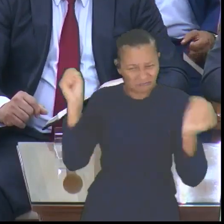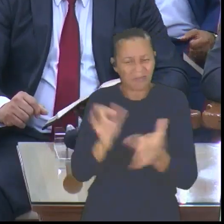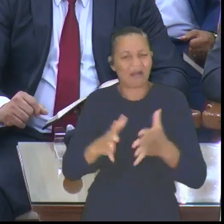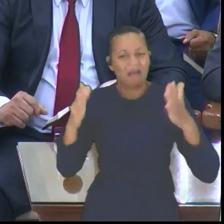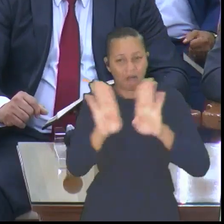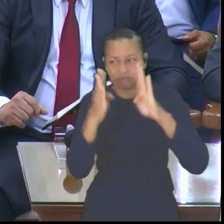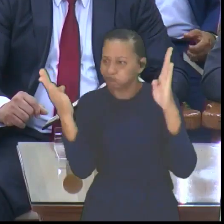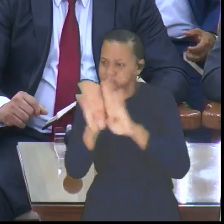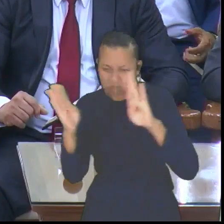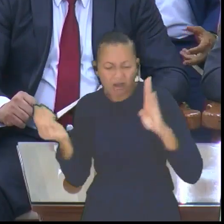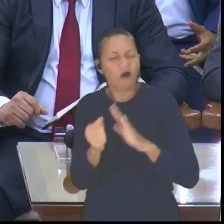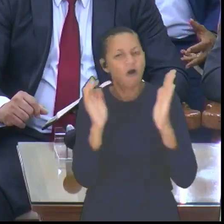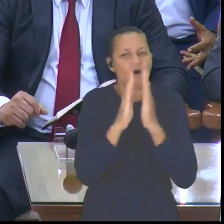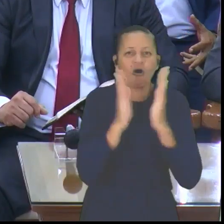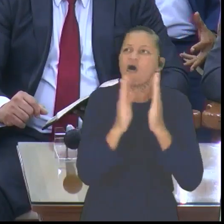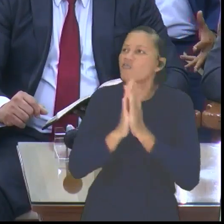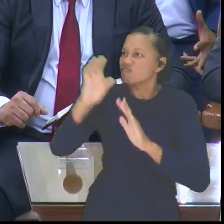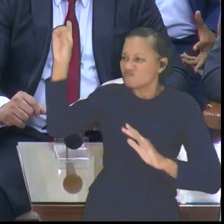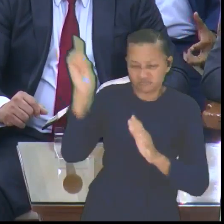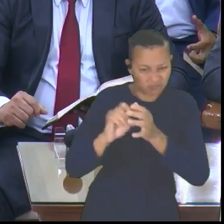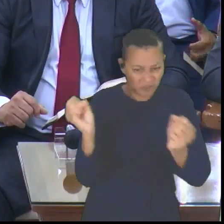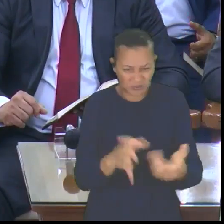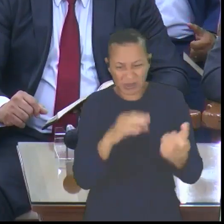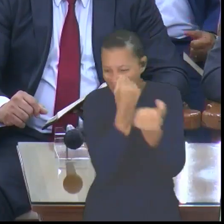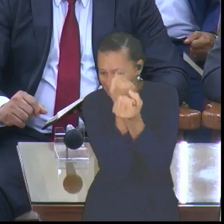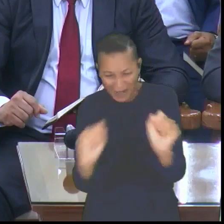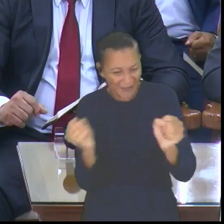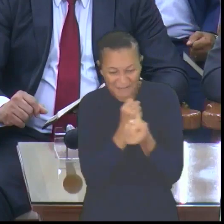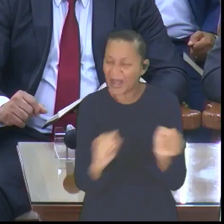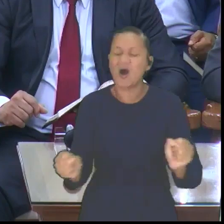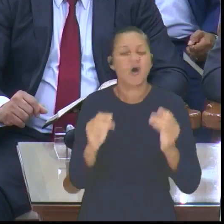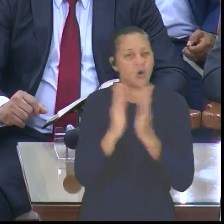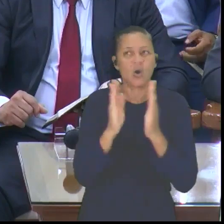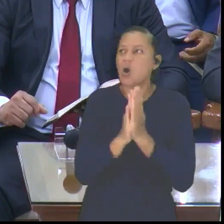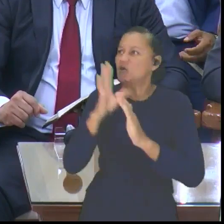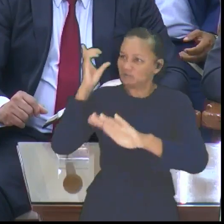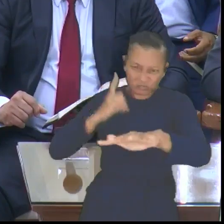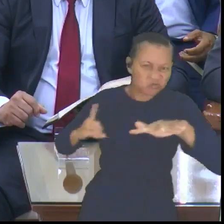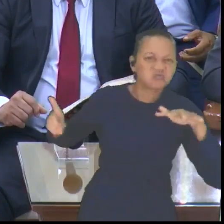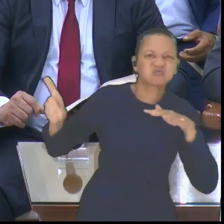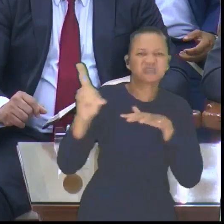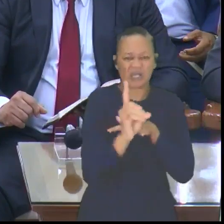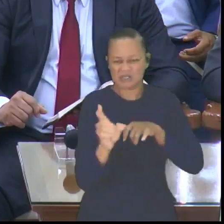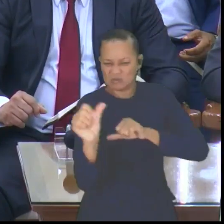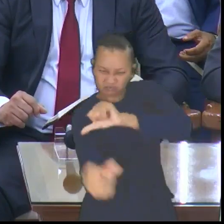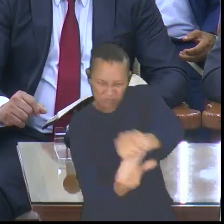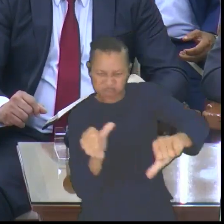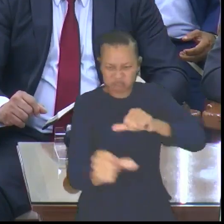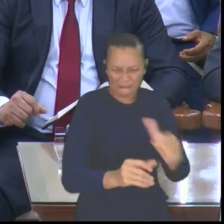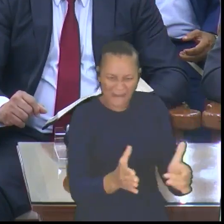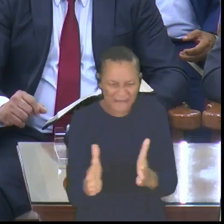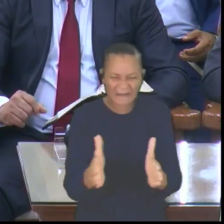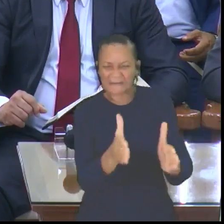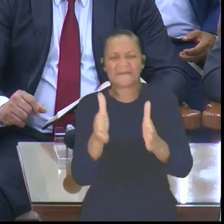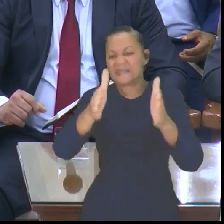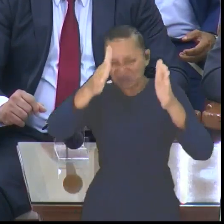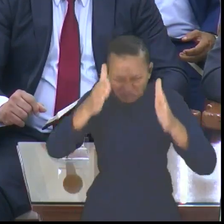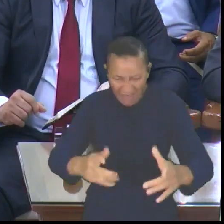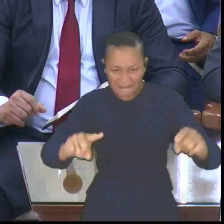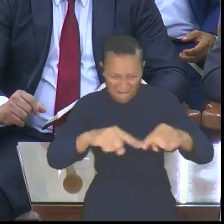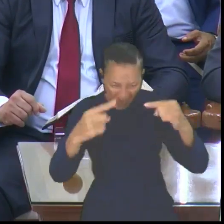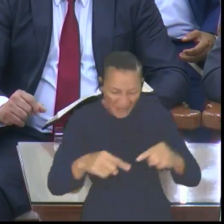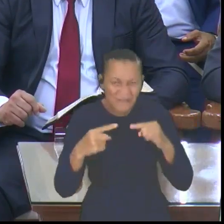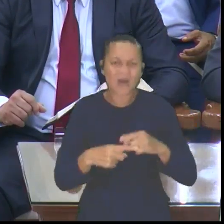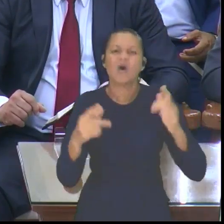Ore que as correntes cairão. Ore que Deus vai na sua frente, vai endireitar tudo, vai colocar tudo no